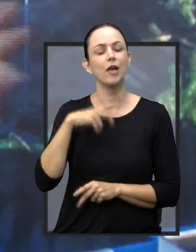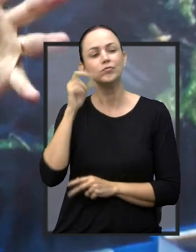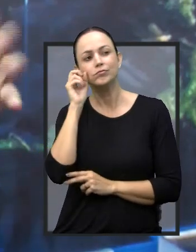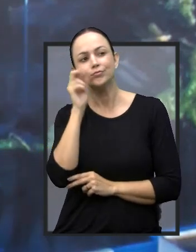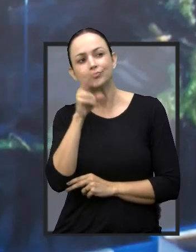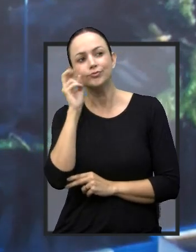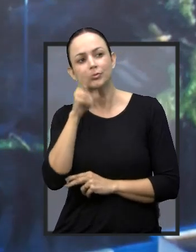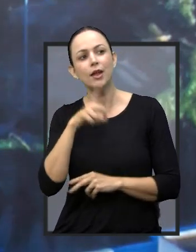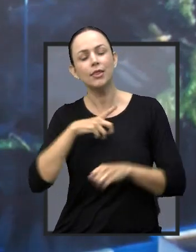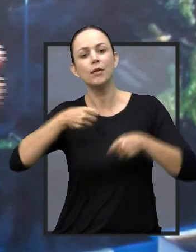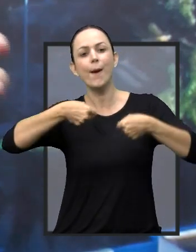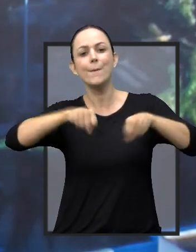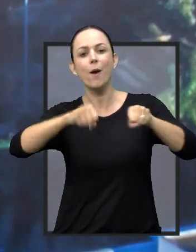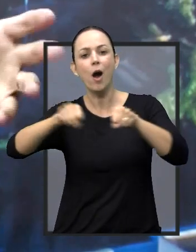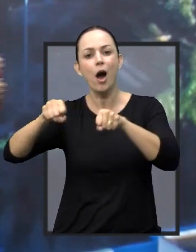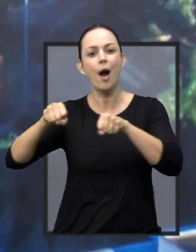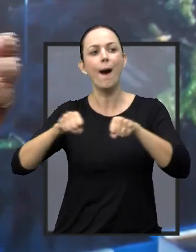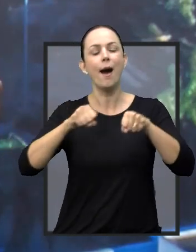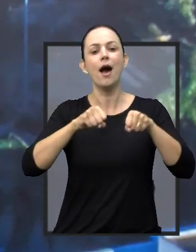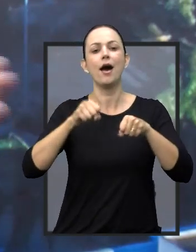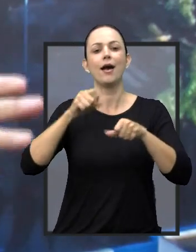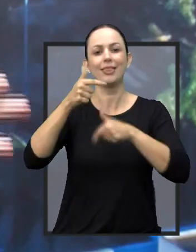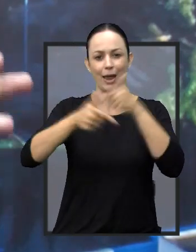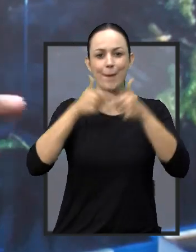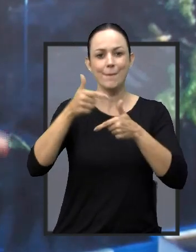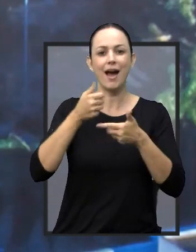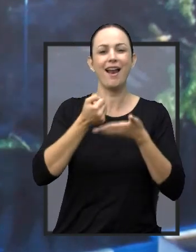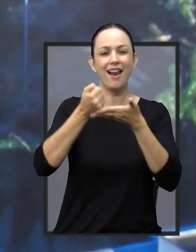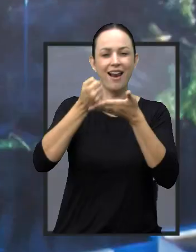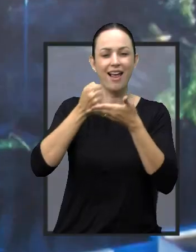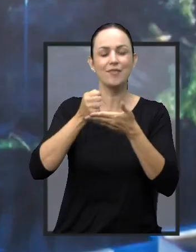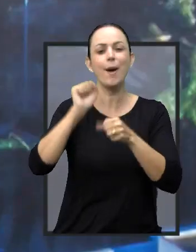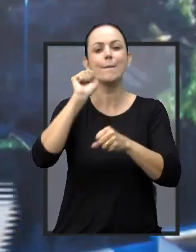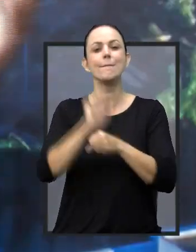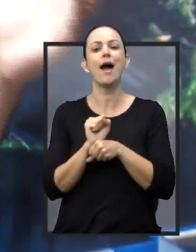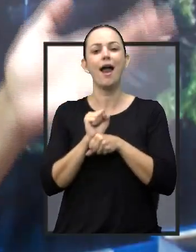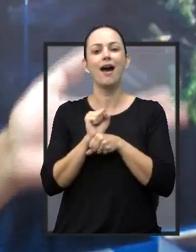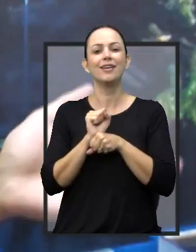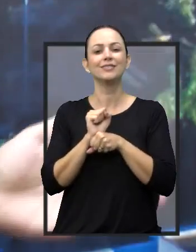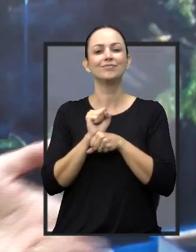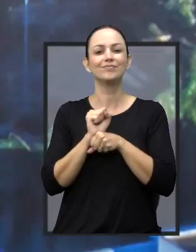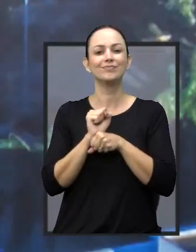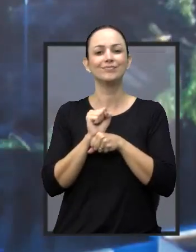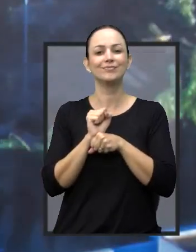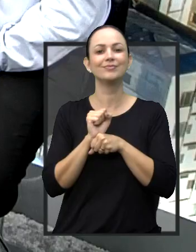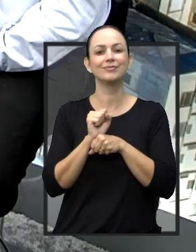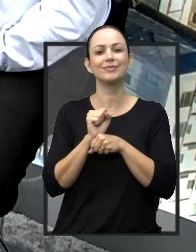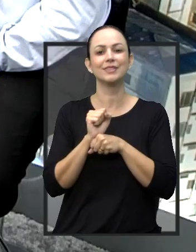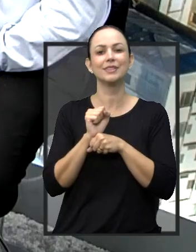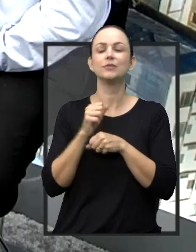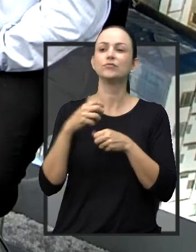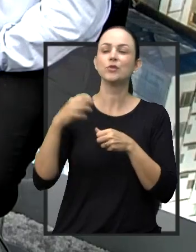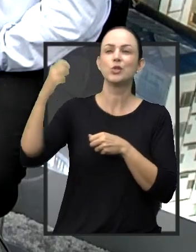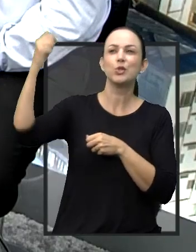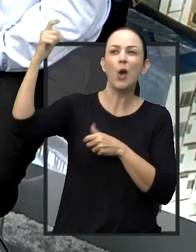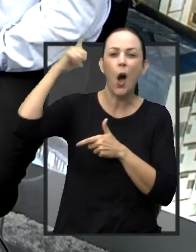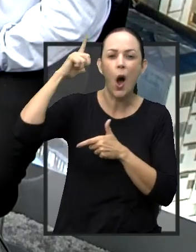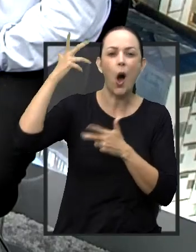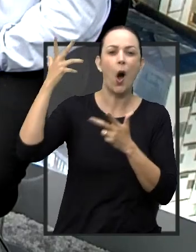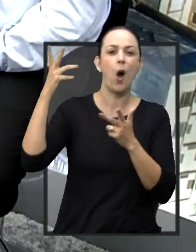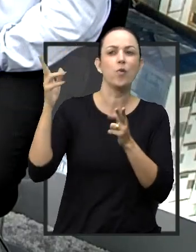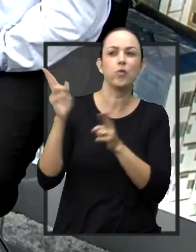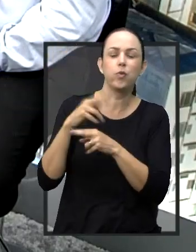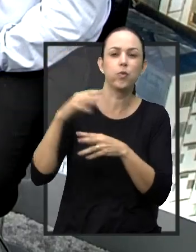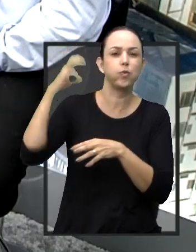vários motoboys, motociclistas que trabalham com esses fretes parados ali, né? Ficam ao relento, tomando sol, aguardando às